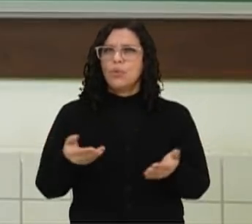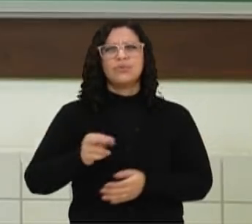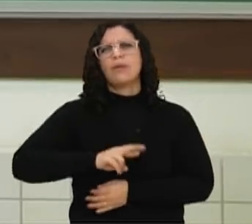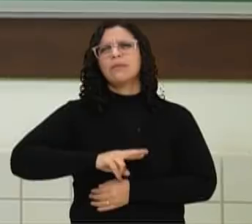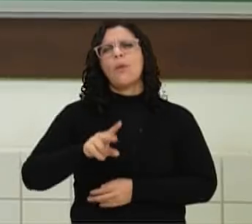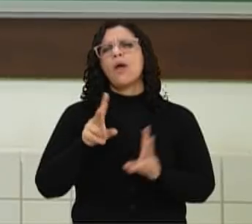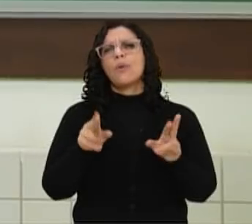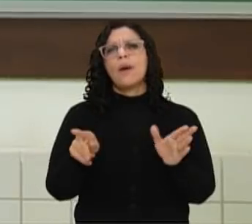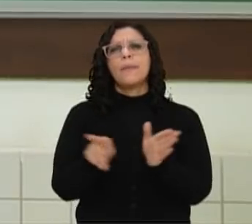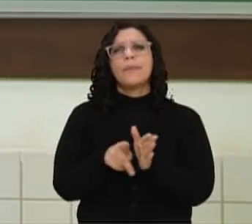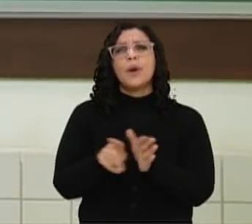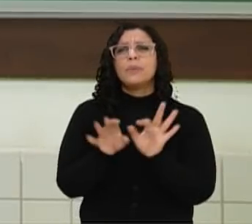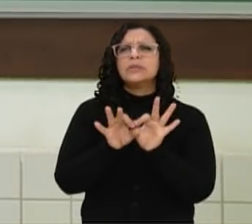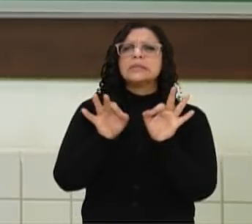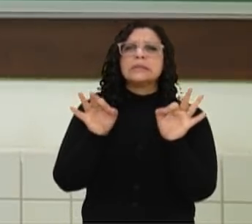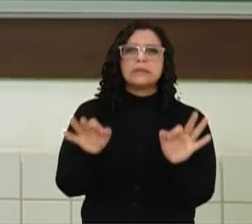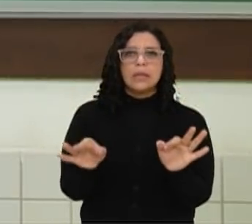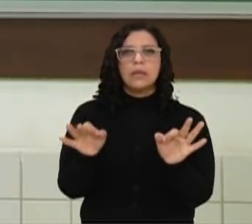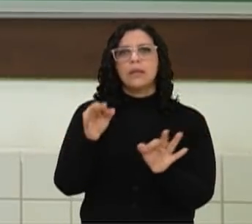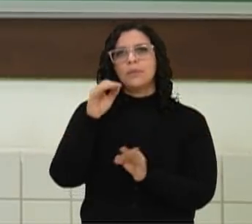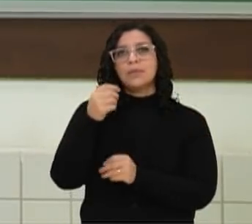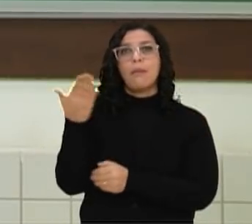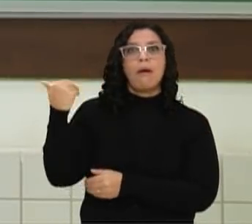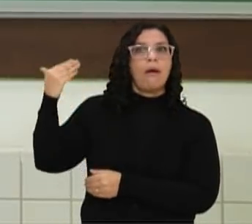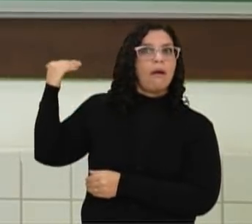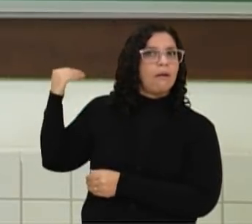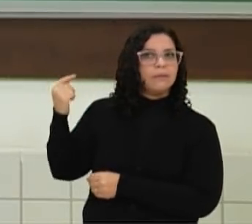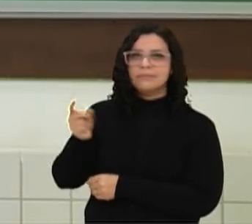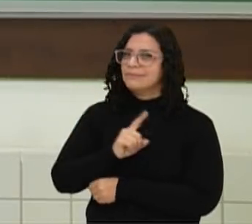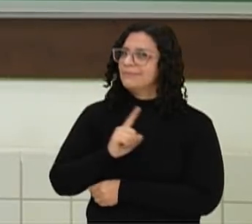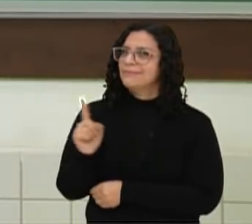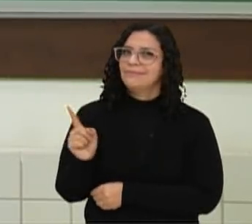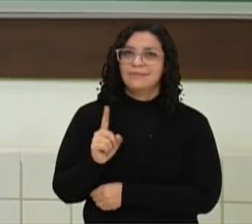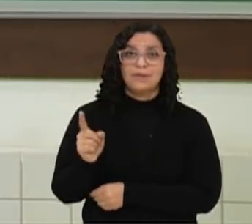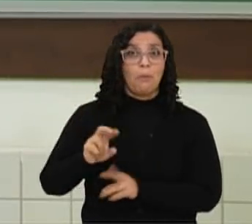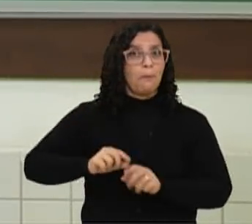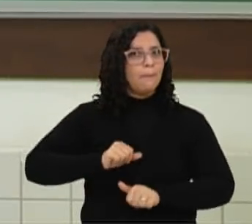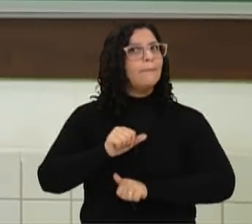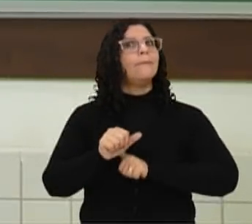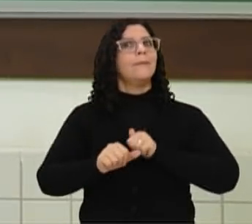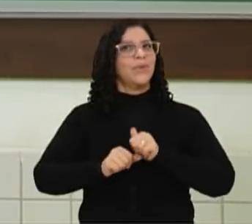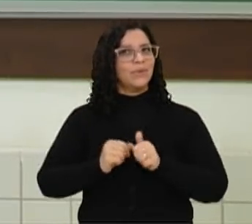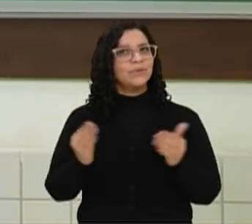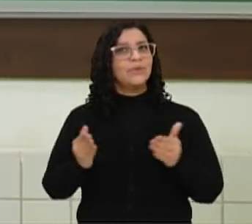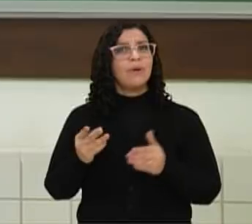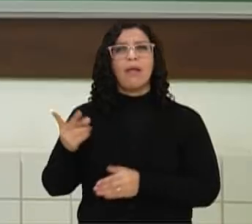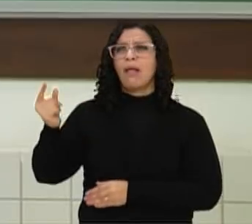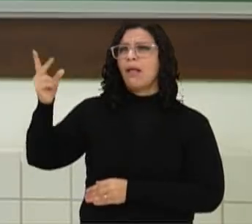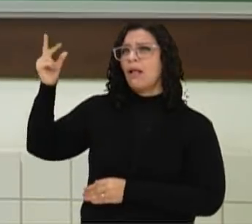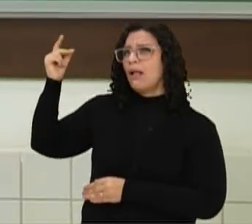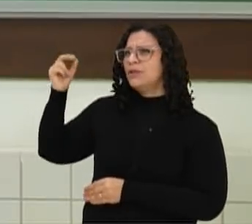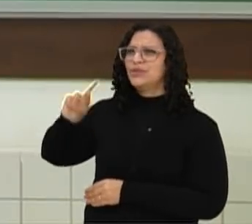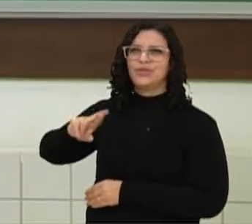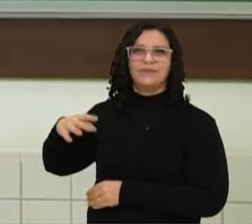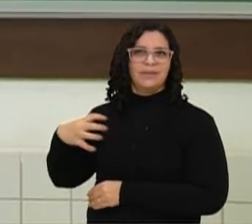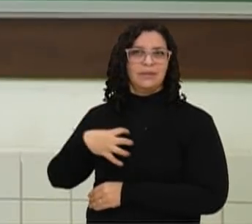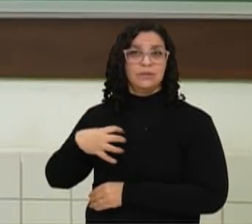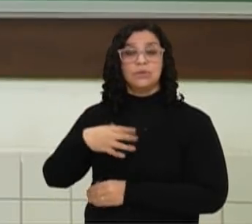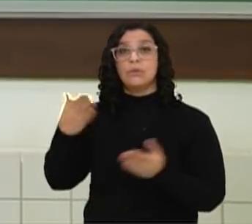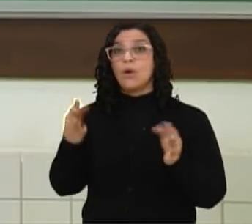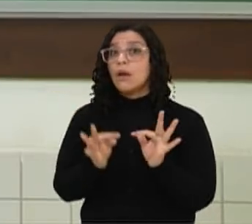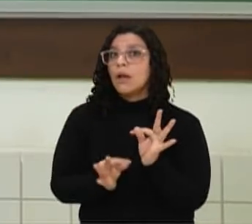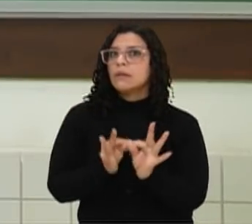mais aquela atividade simples que acontecia lá no campo, lá em tempos antigos, né? Hoje você